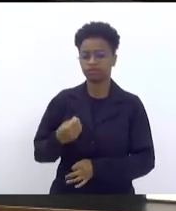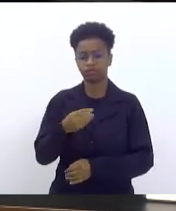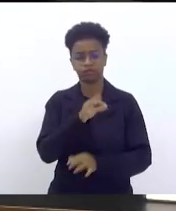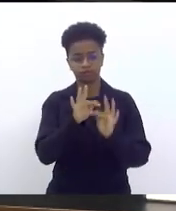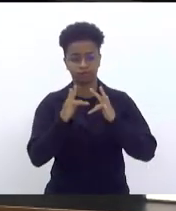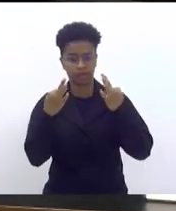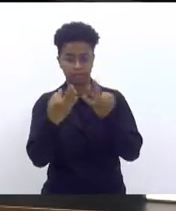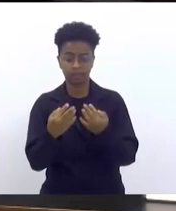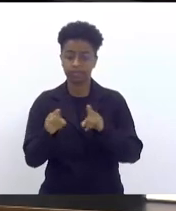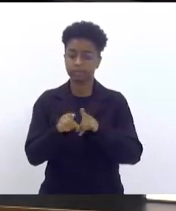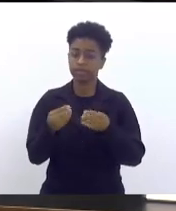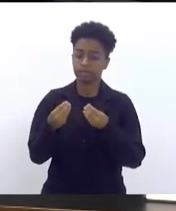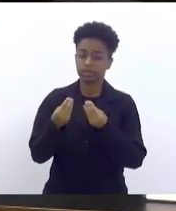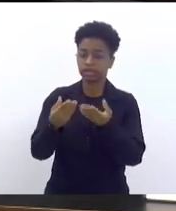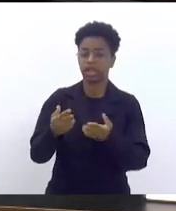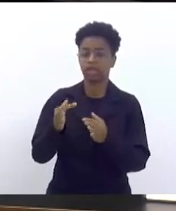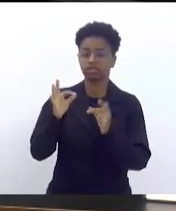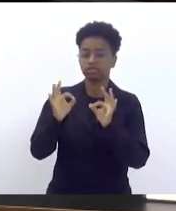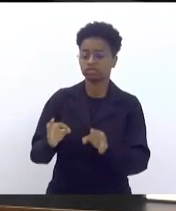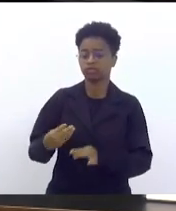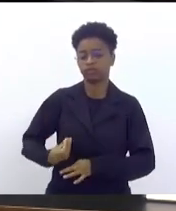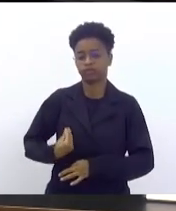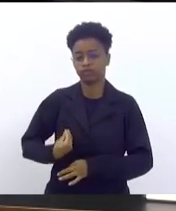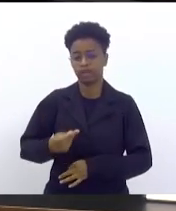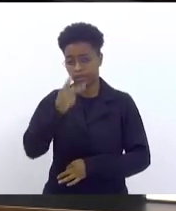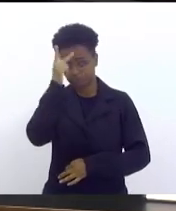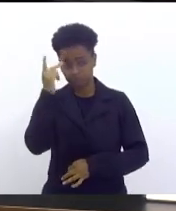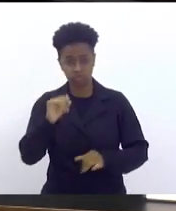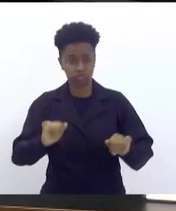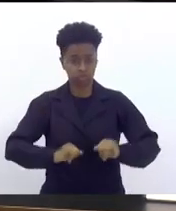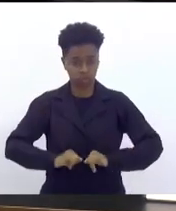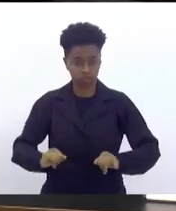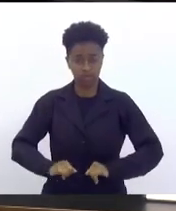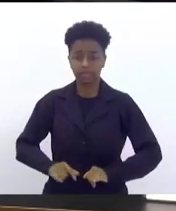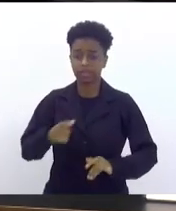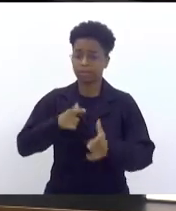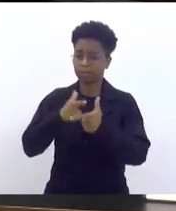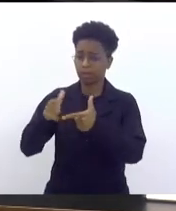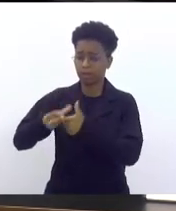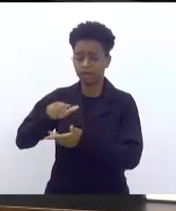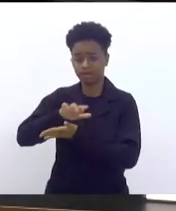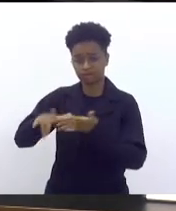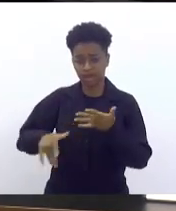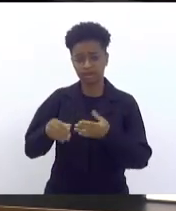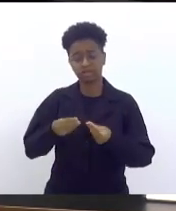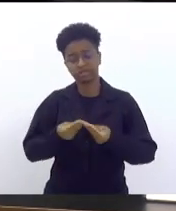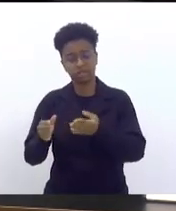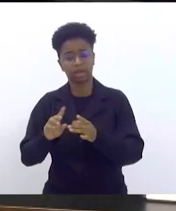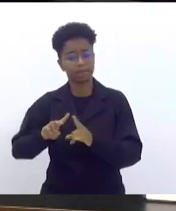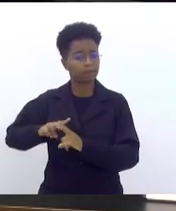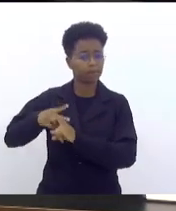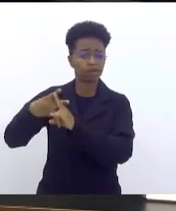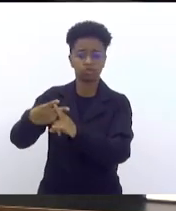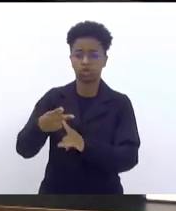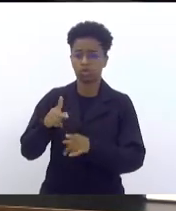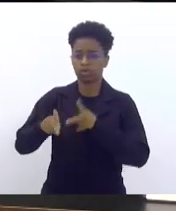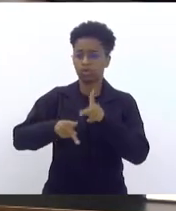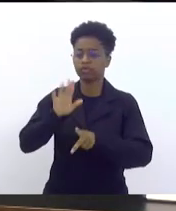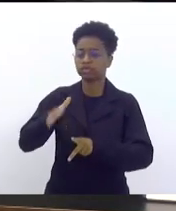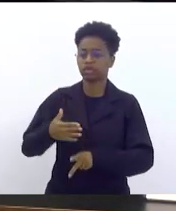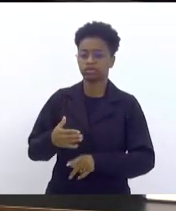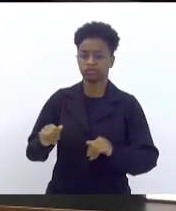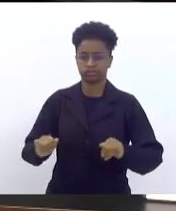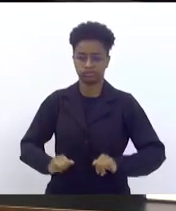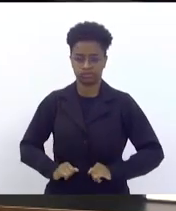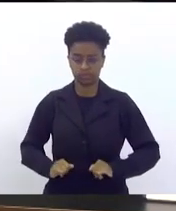dignidade a este povo tão sofrido que tem tantas mazelas para enfiar mais uma goela abaixo deste povo que tá tão sofrido Como disse